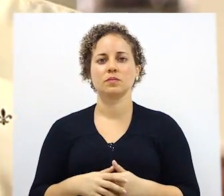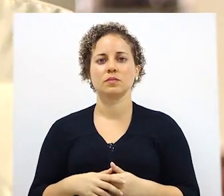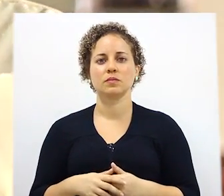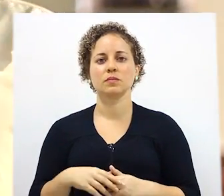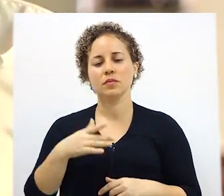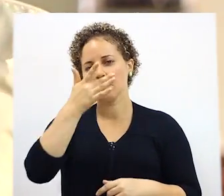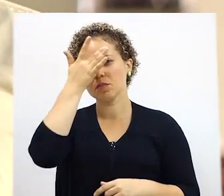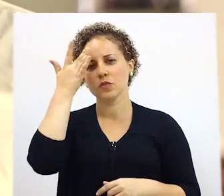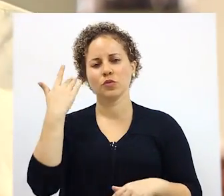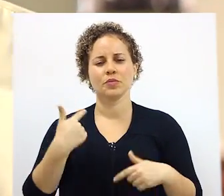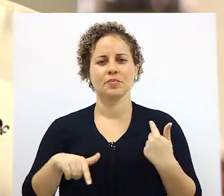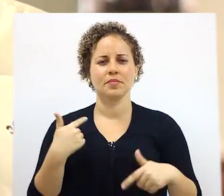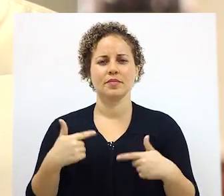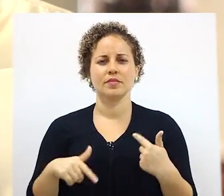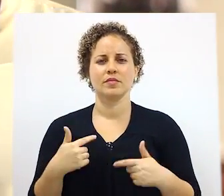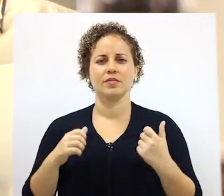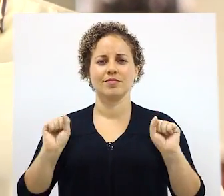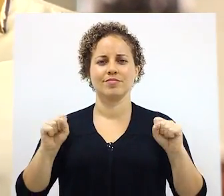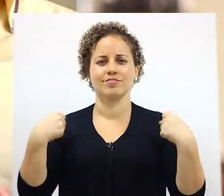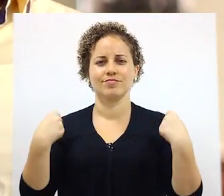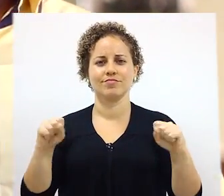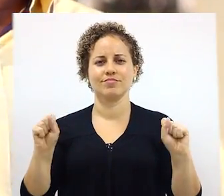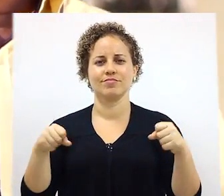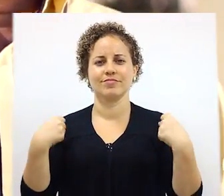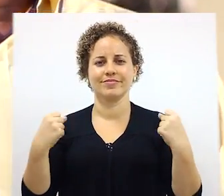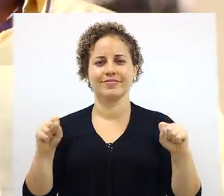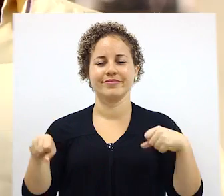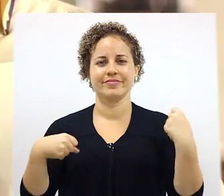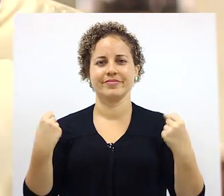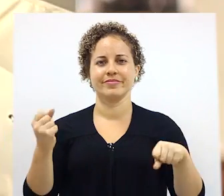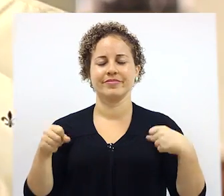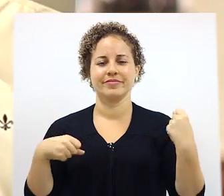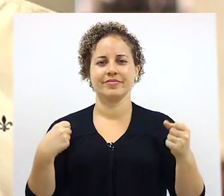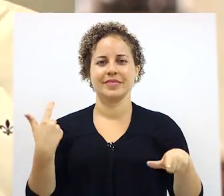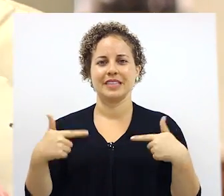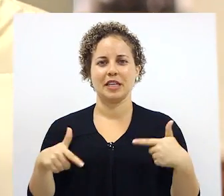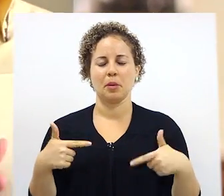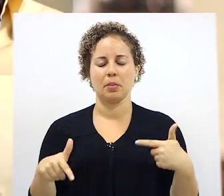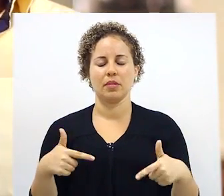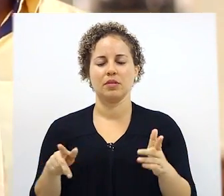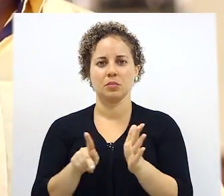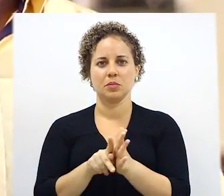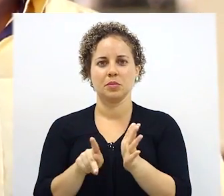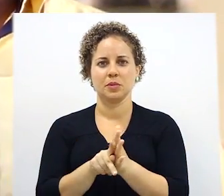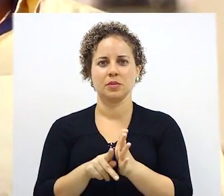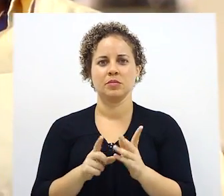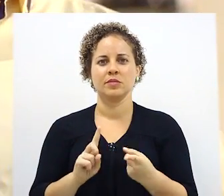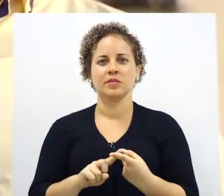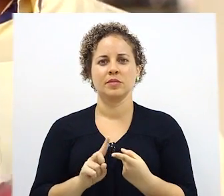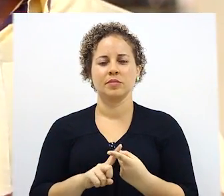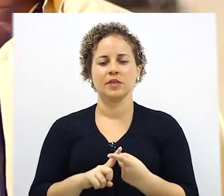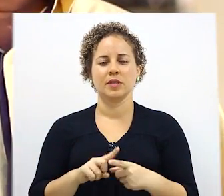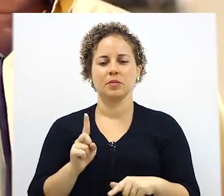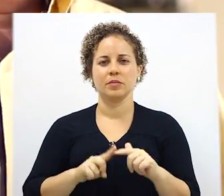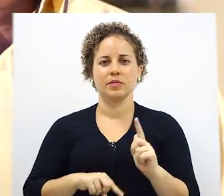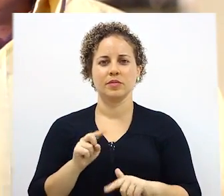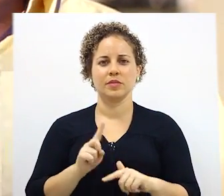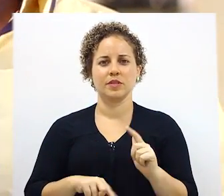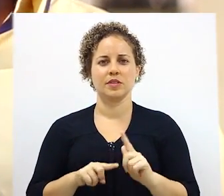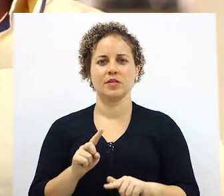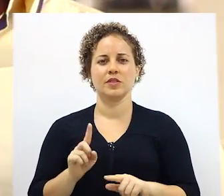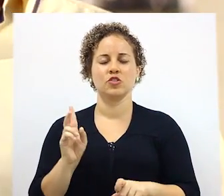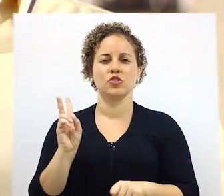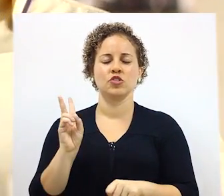trabalhador ele possa fazer ginástica laboral, para que o trabalhador ele possa ter os equipamentos relacionados à área de